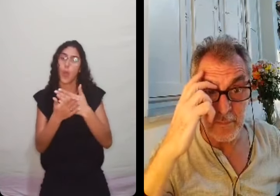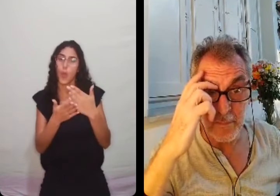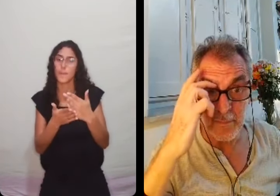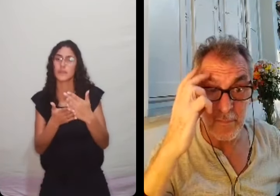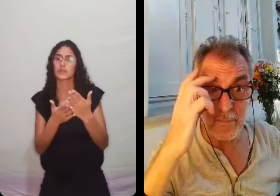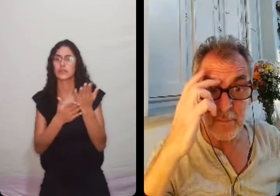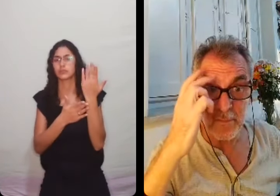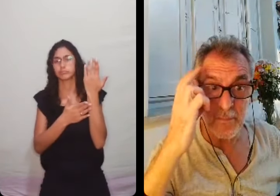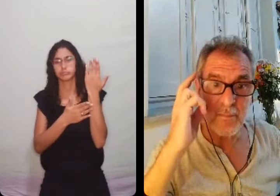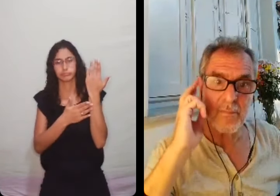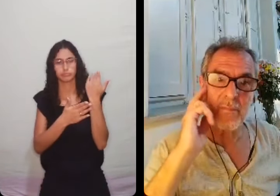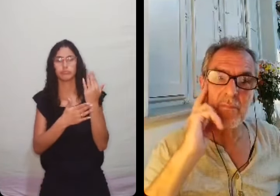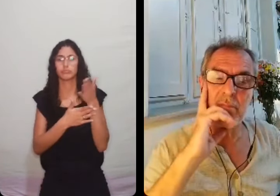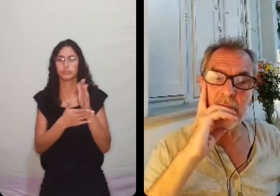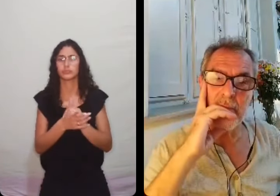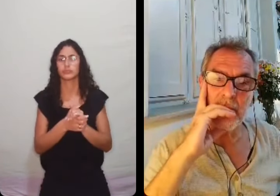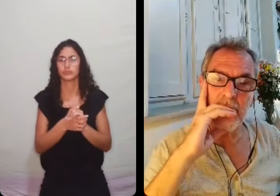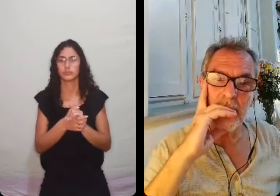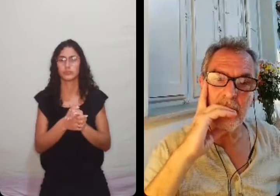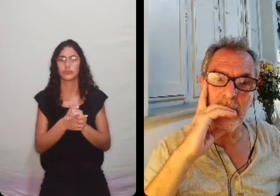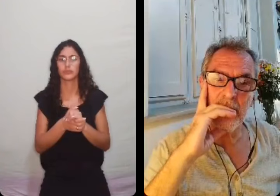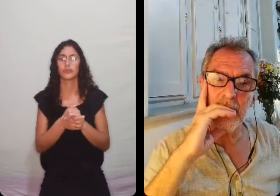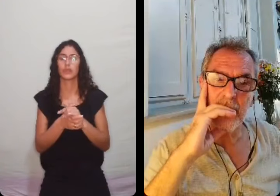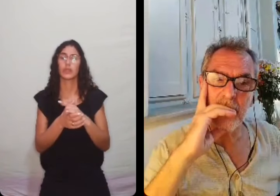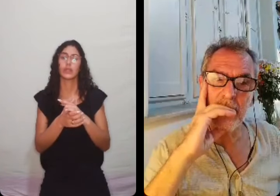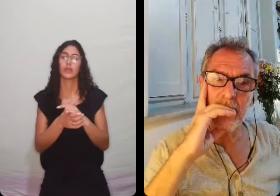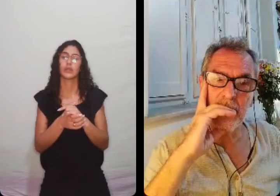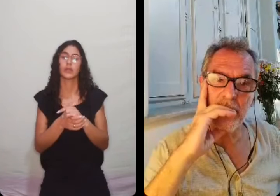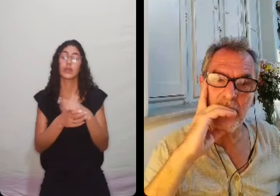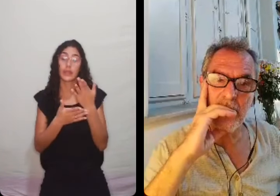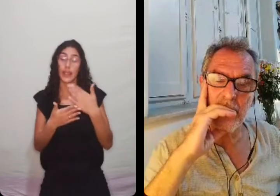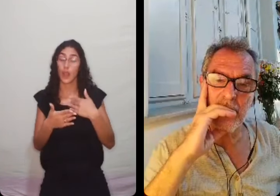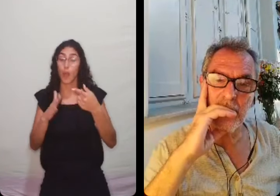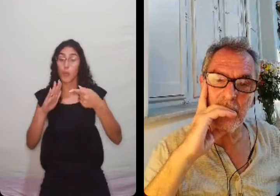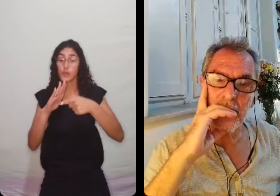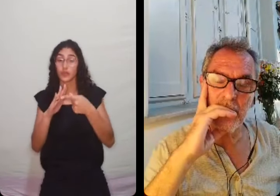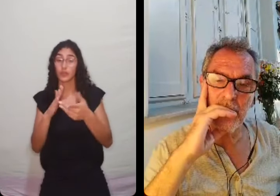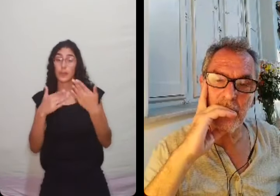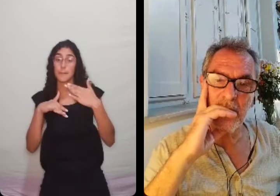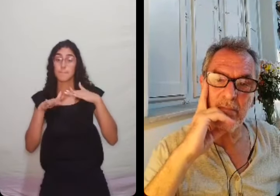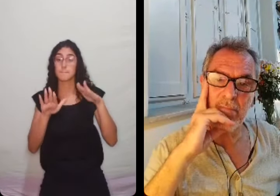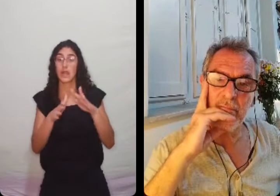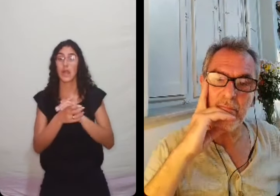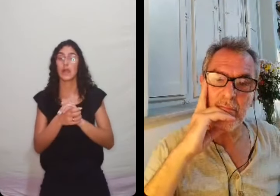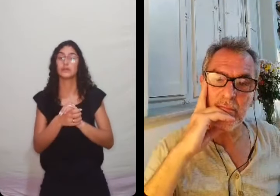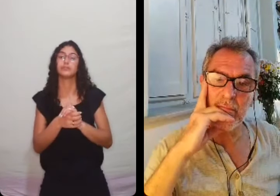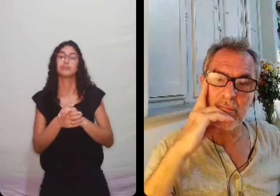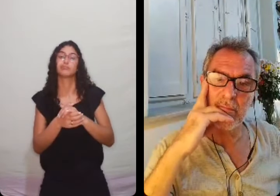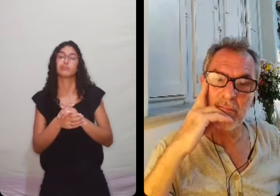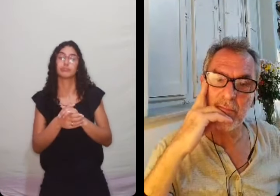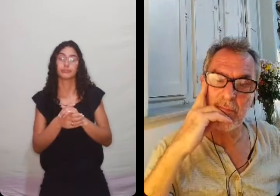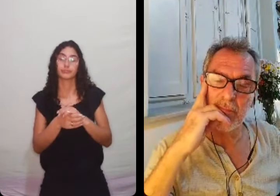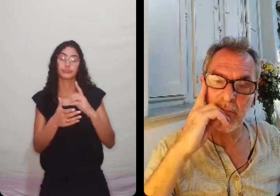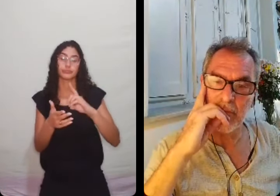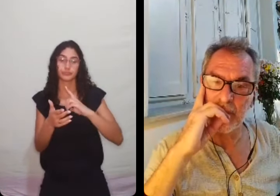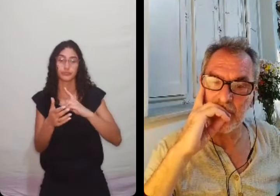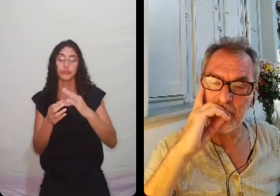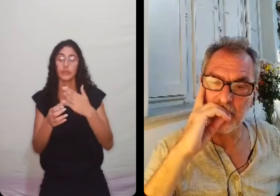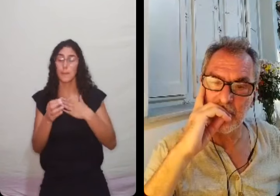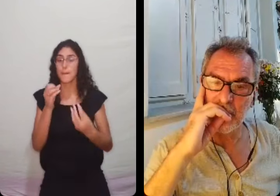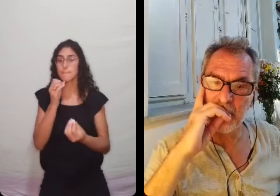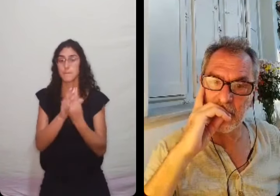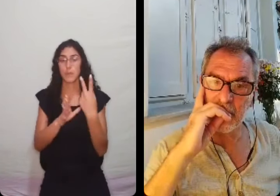E dei aula na escola clausviana. E me aprofundei. Tanto com mestrado, doutorado. Nas minhas criações. São